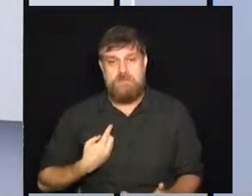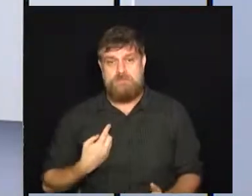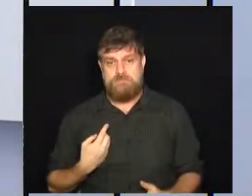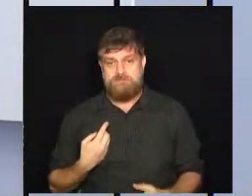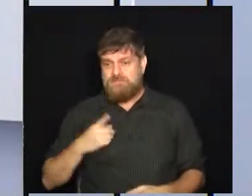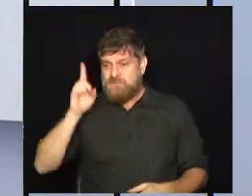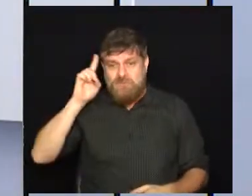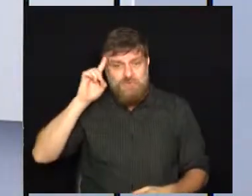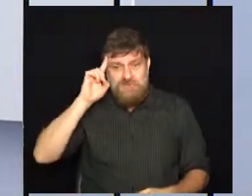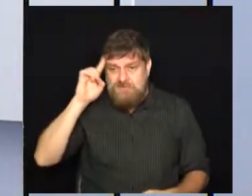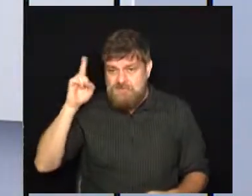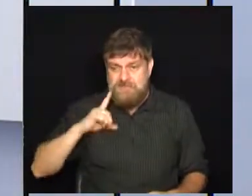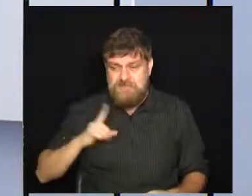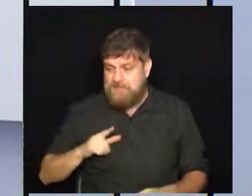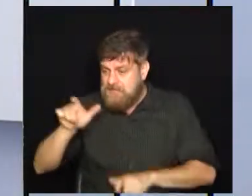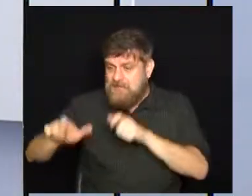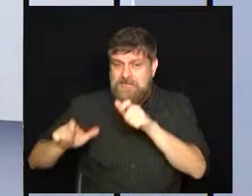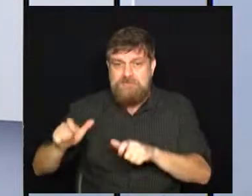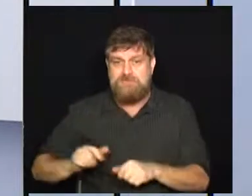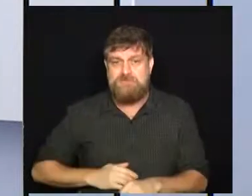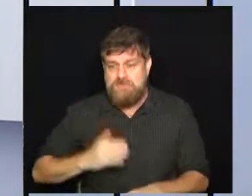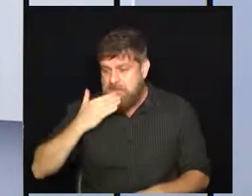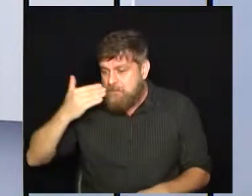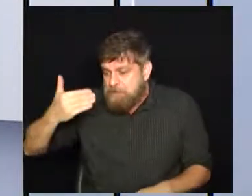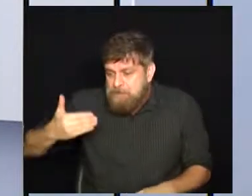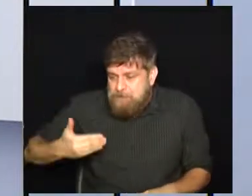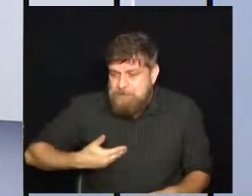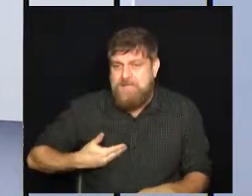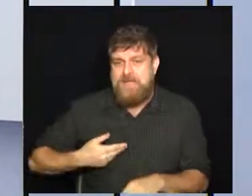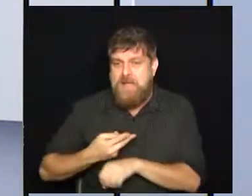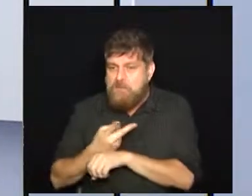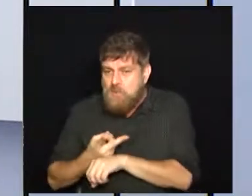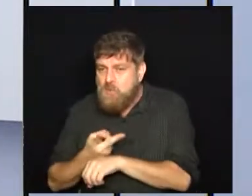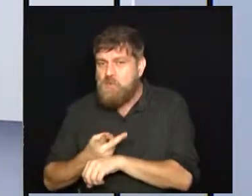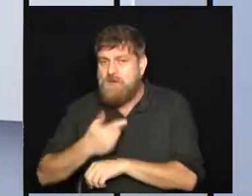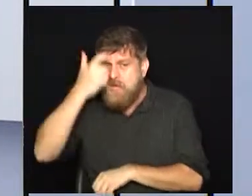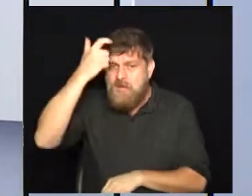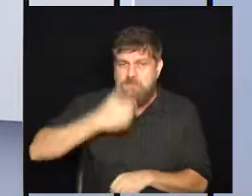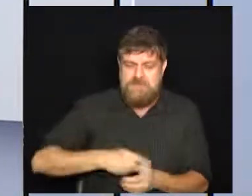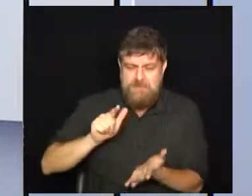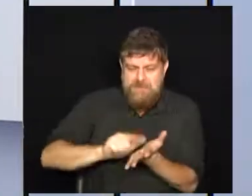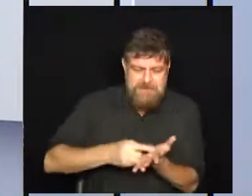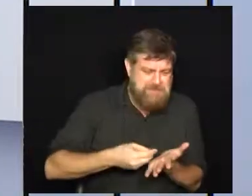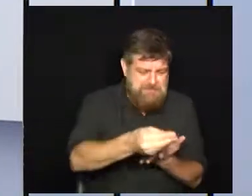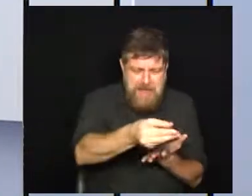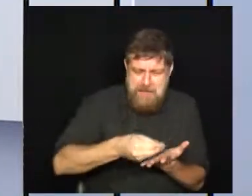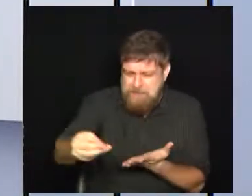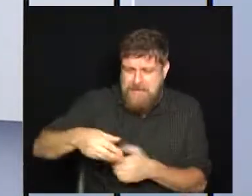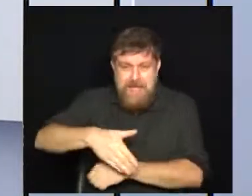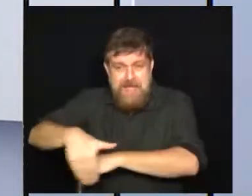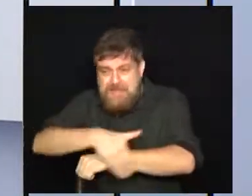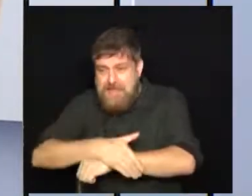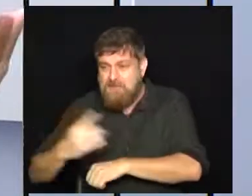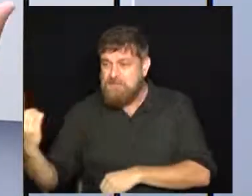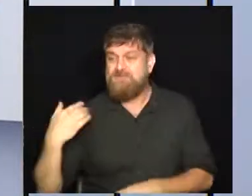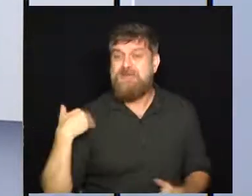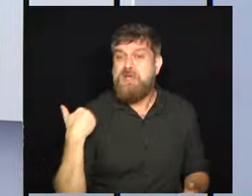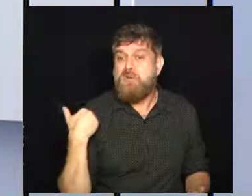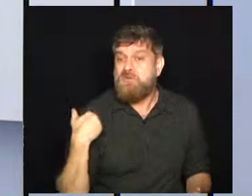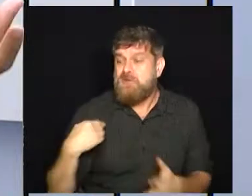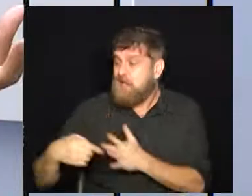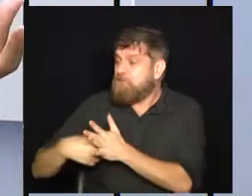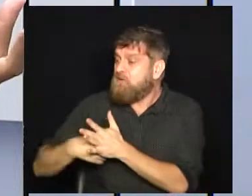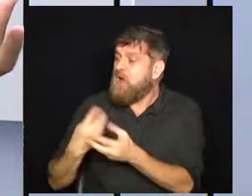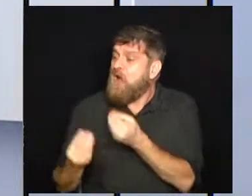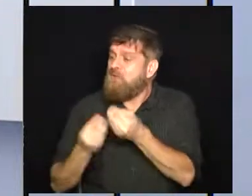dia aparece, as pessoas vêm nos procurar, e quando eu faço panfletagem, quando estou na rua, as pessoas vêm, mas o que eu faço? Eu